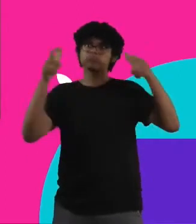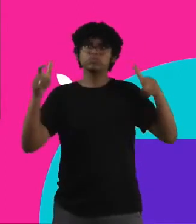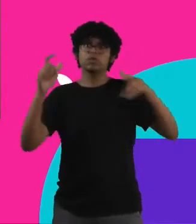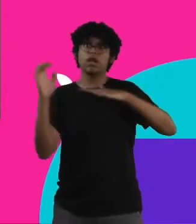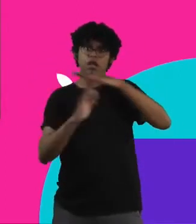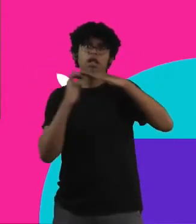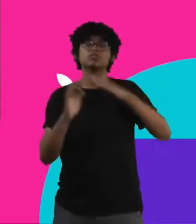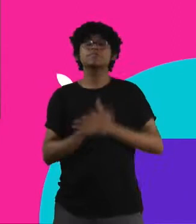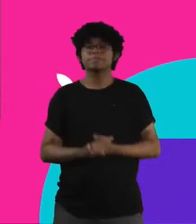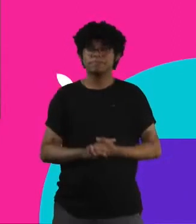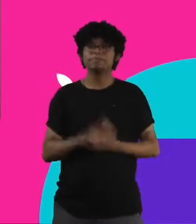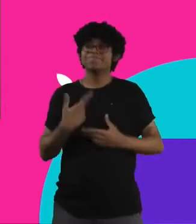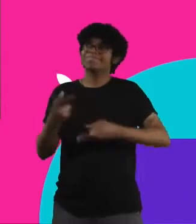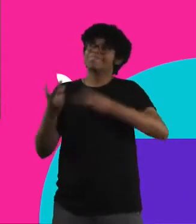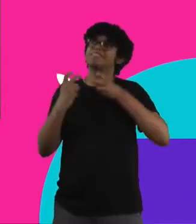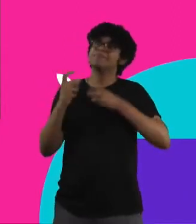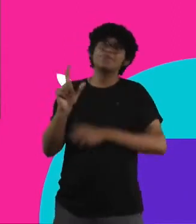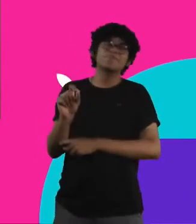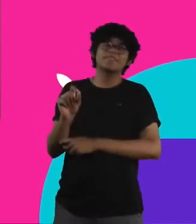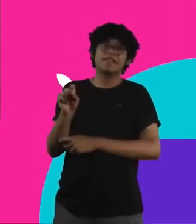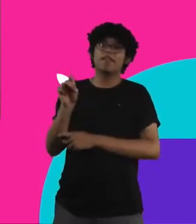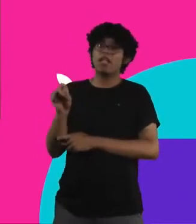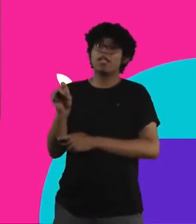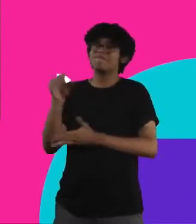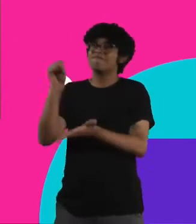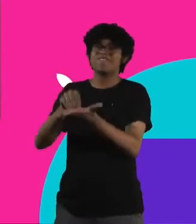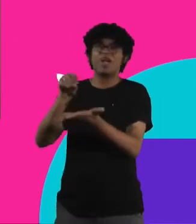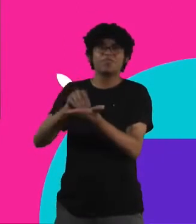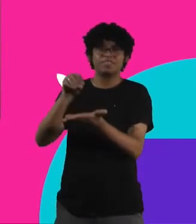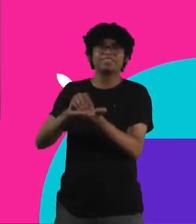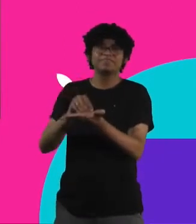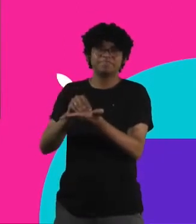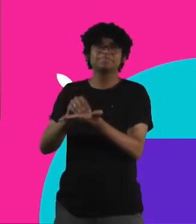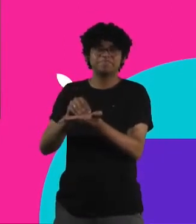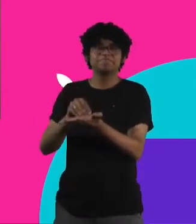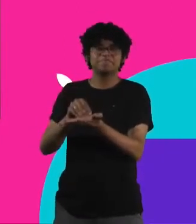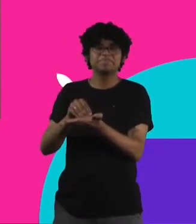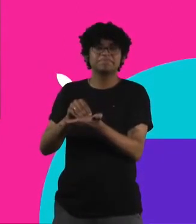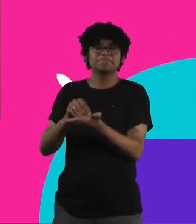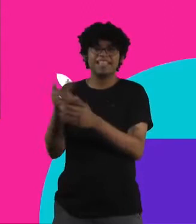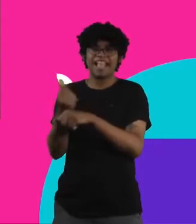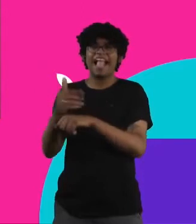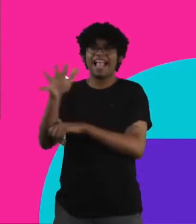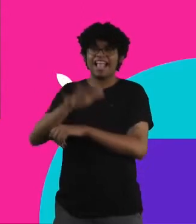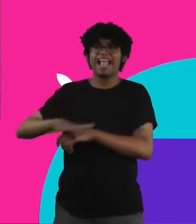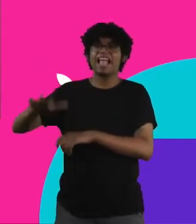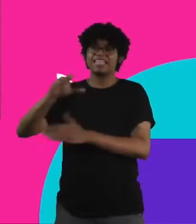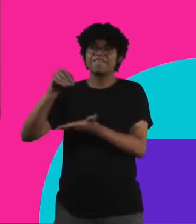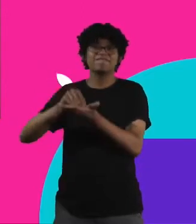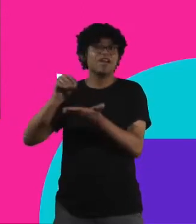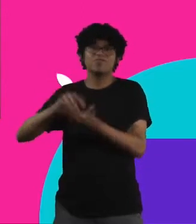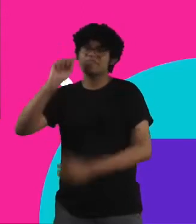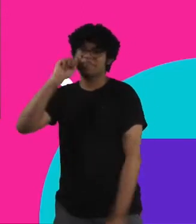que tinha um grande gap financeiro, quando a gente falava de população negra. E